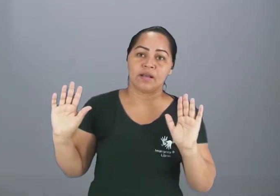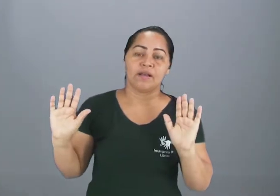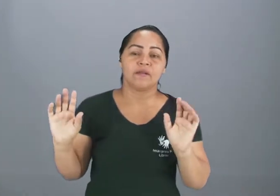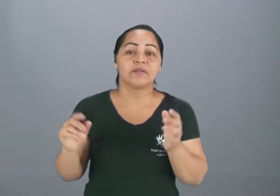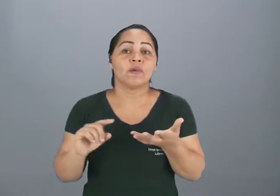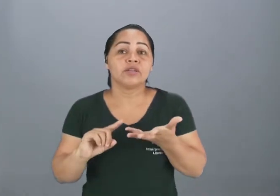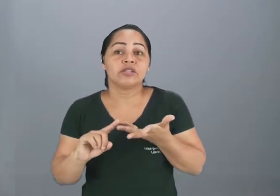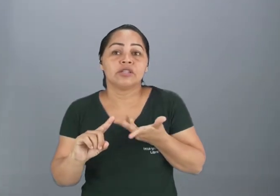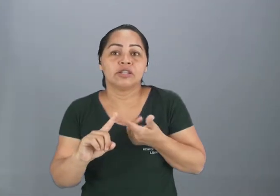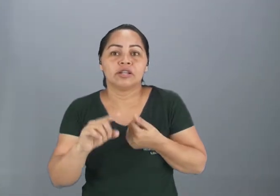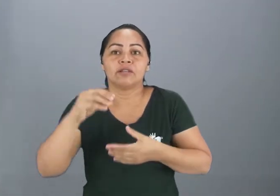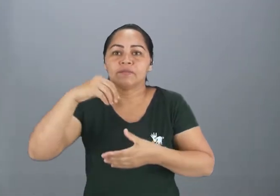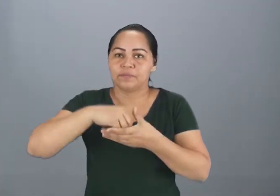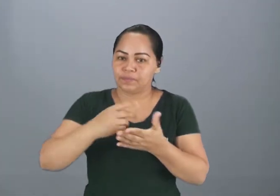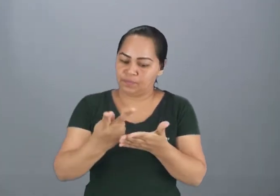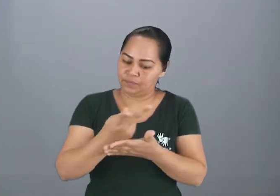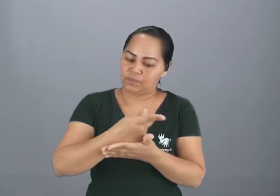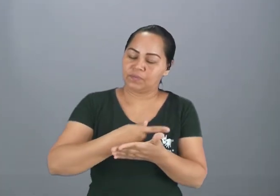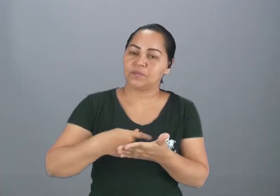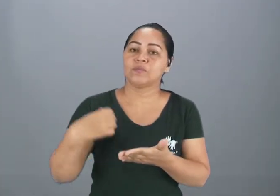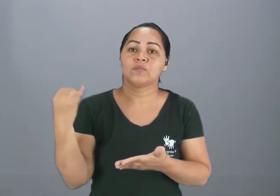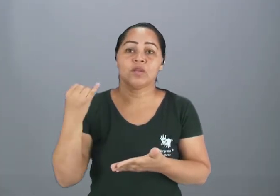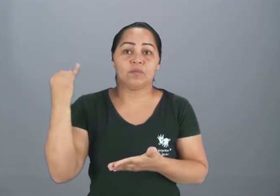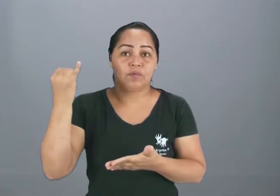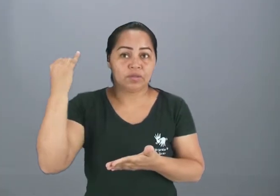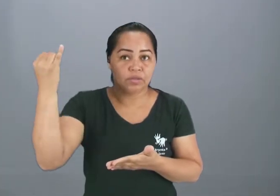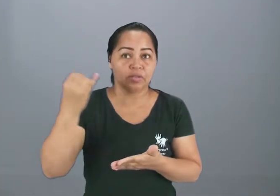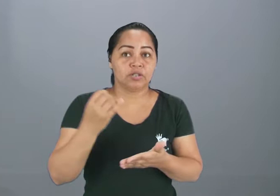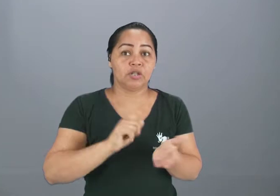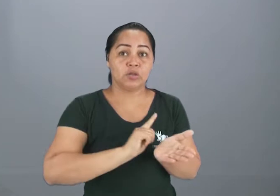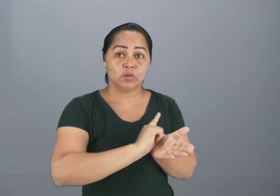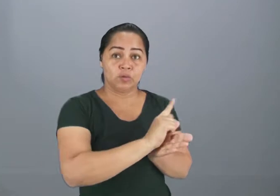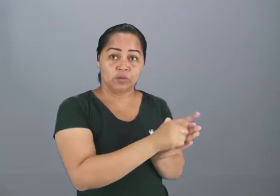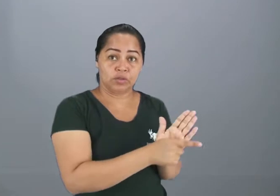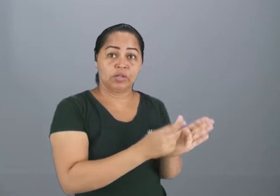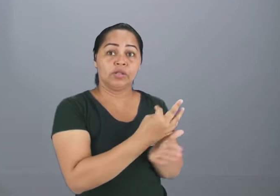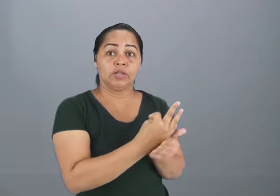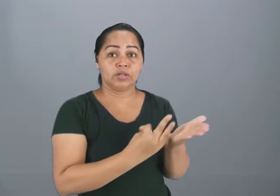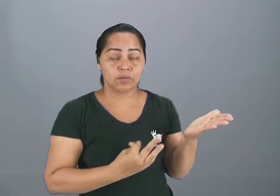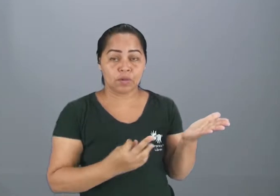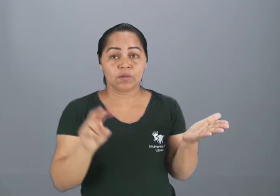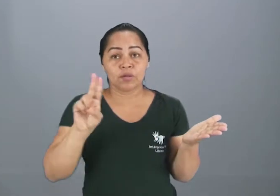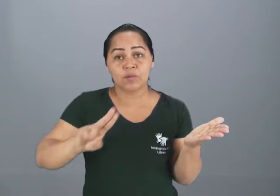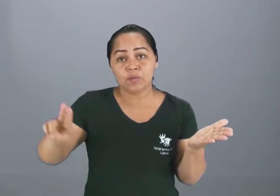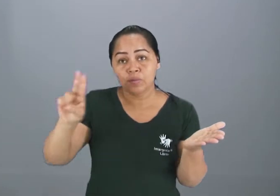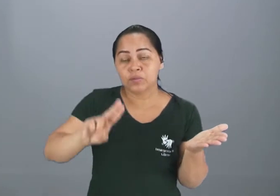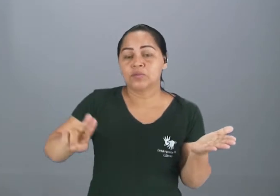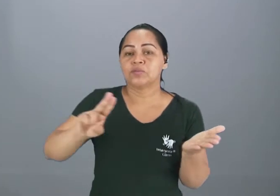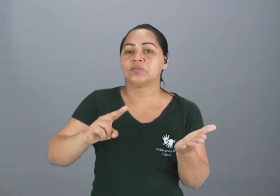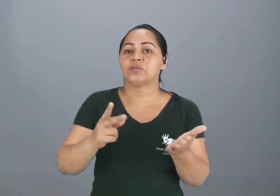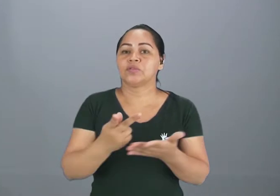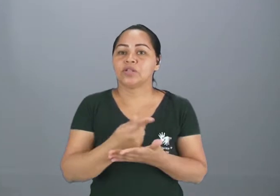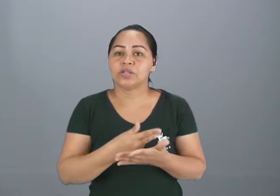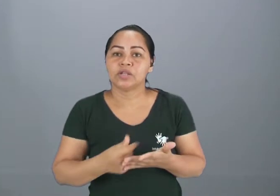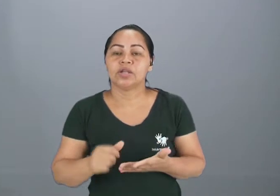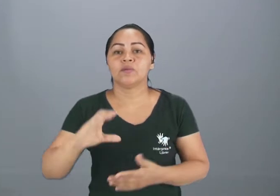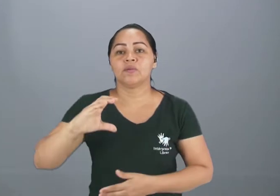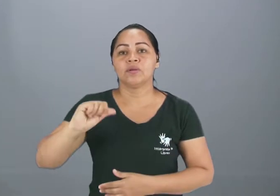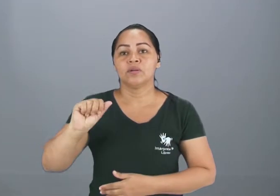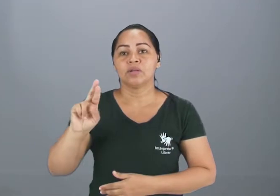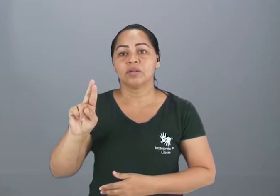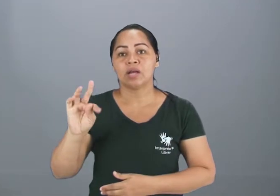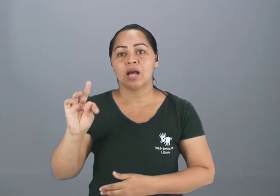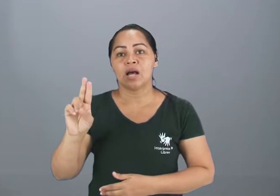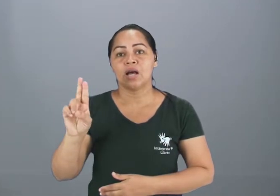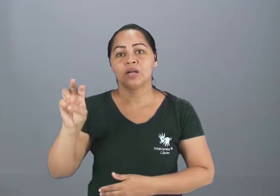no desenho é fundamental nesses gêneros textuais que usam imagens, como tirinhas, o próprio carto que a gente está vendo hoje,